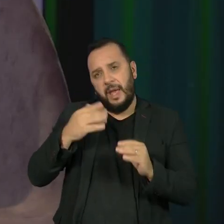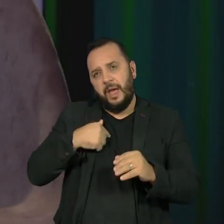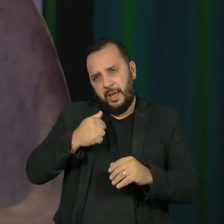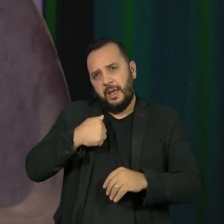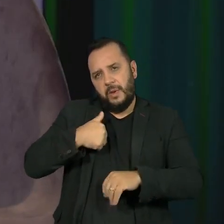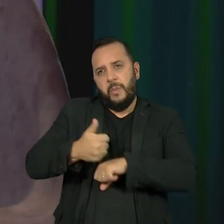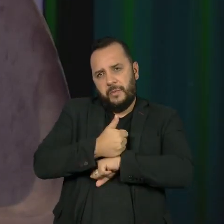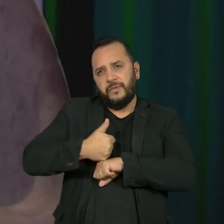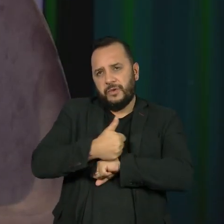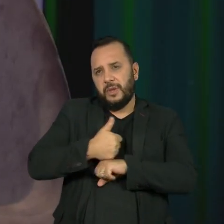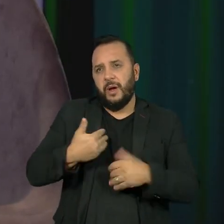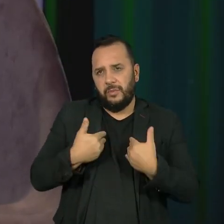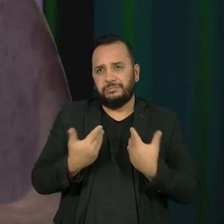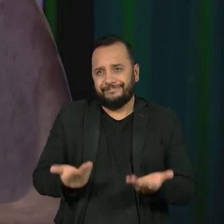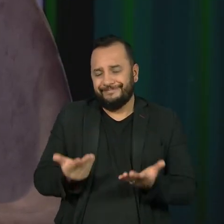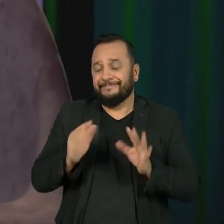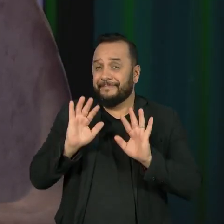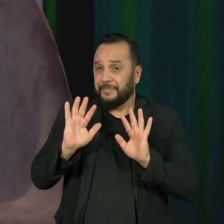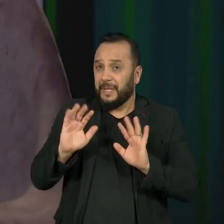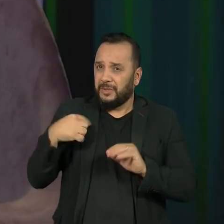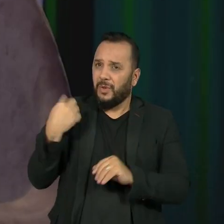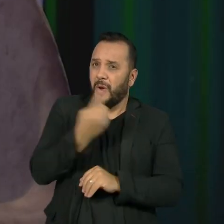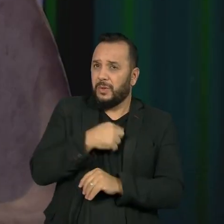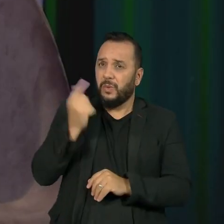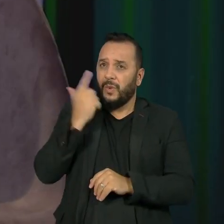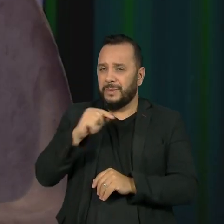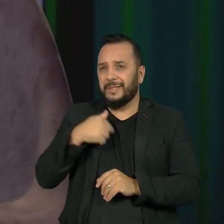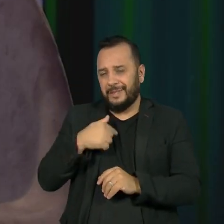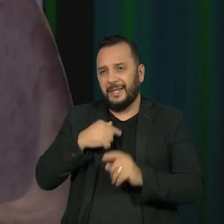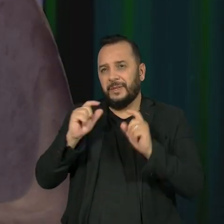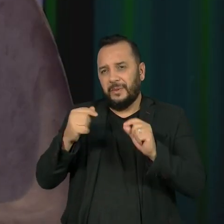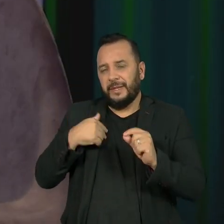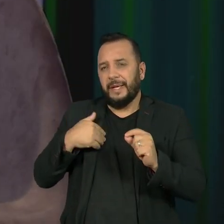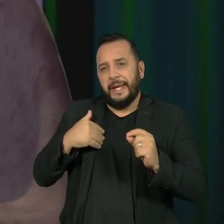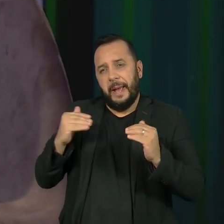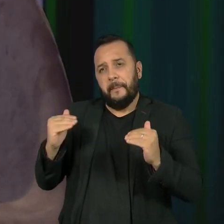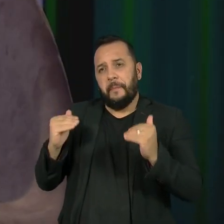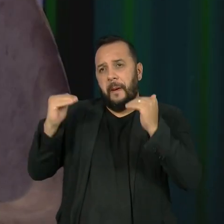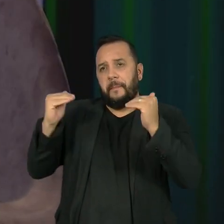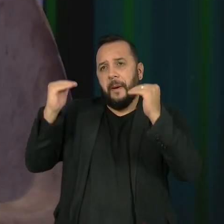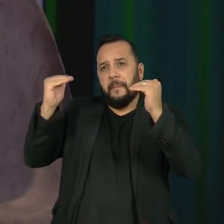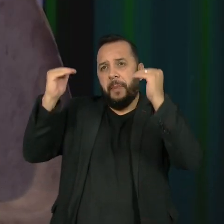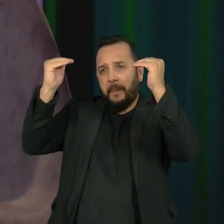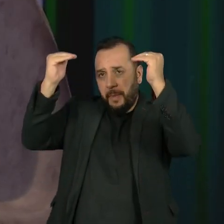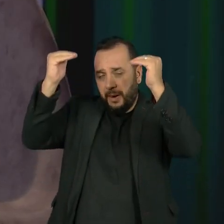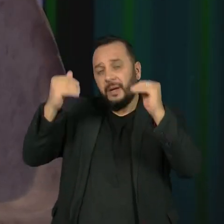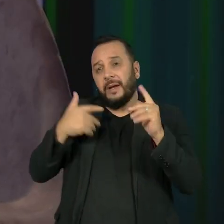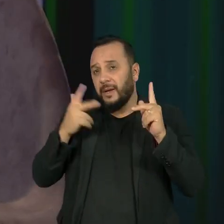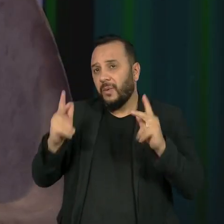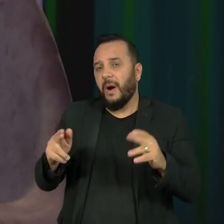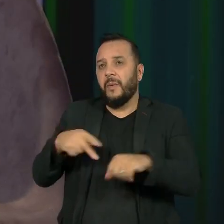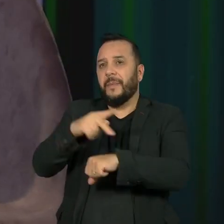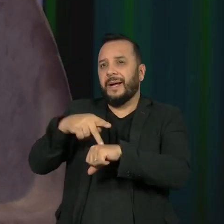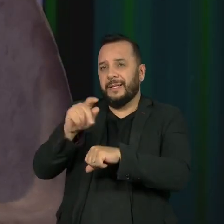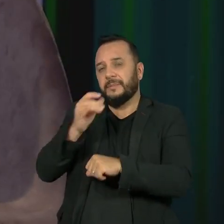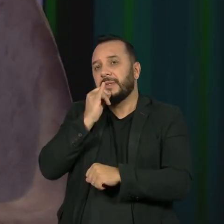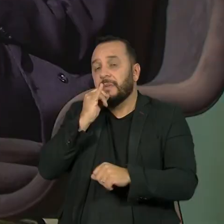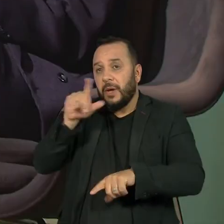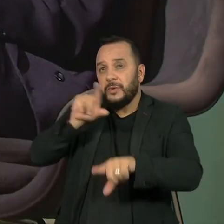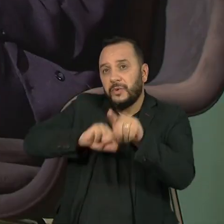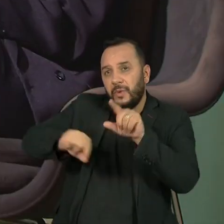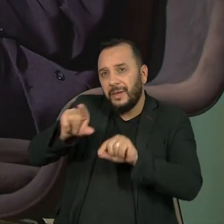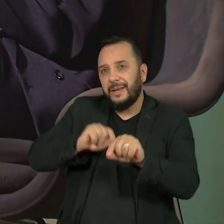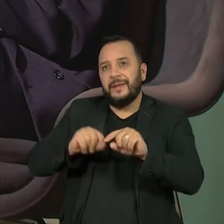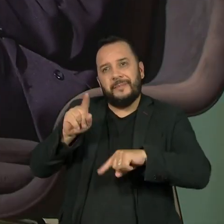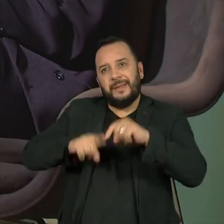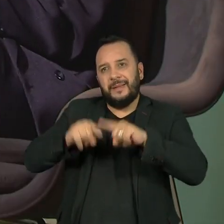chegando nesse lugar de estar no mesmo patamar, de fato. Hoje em dia, quando eu vou escolher um produto de beleza, por exemplo,